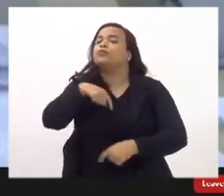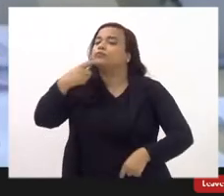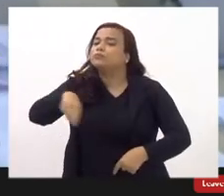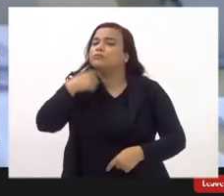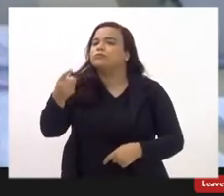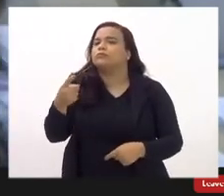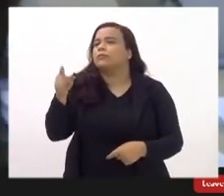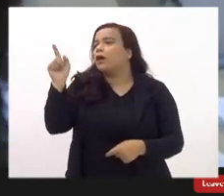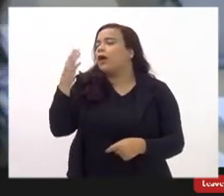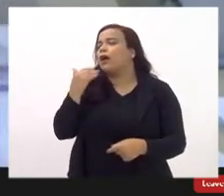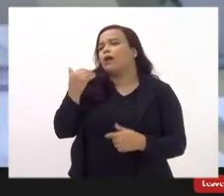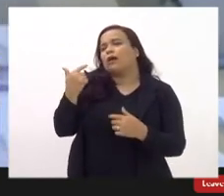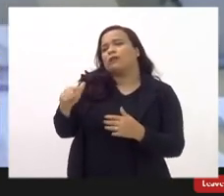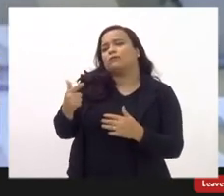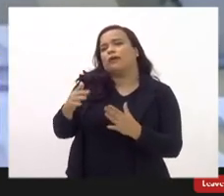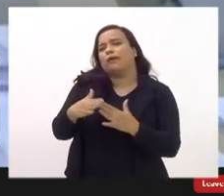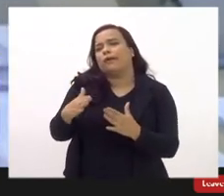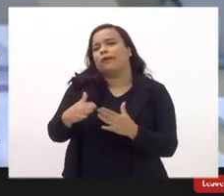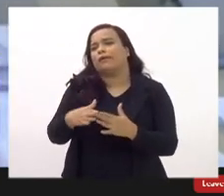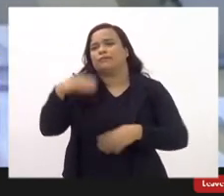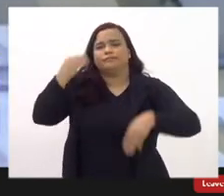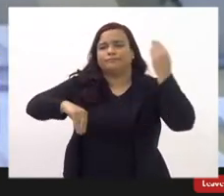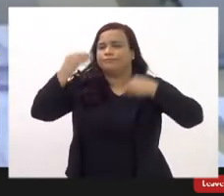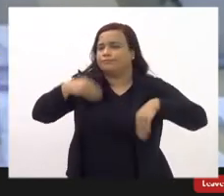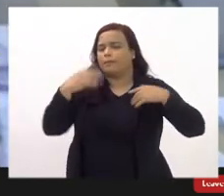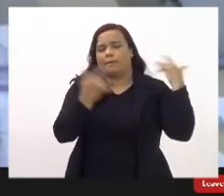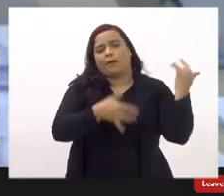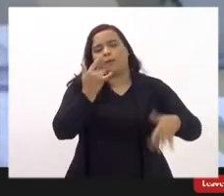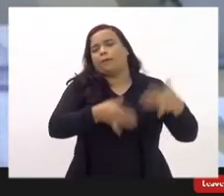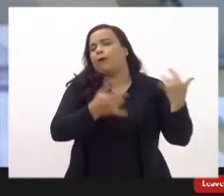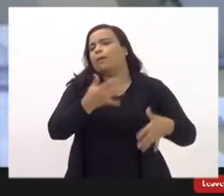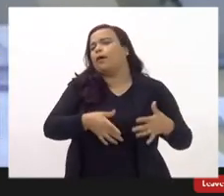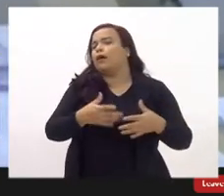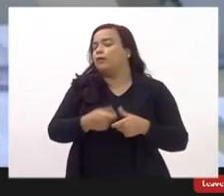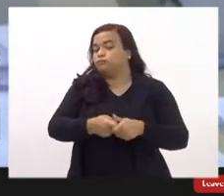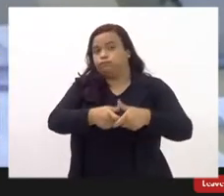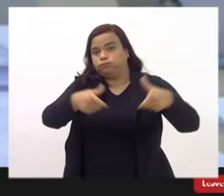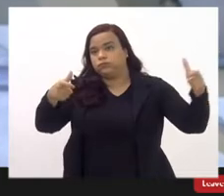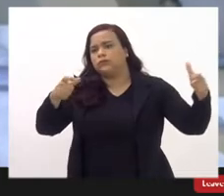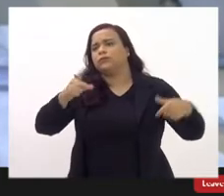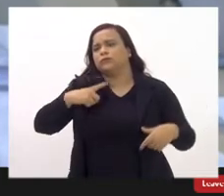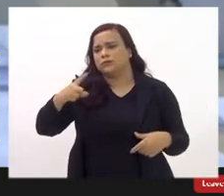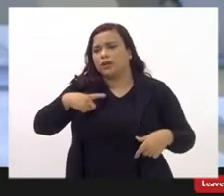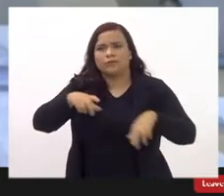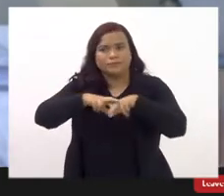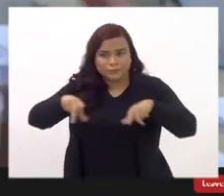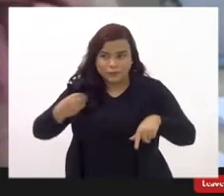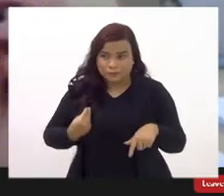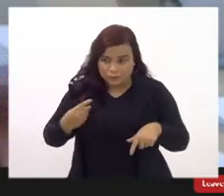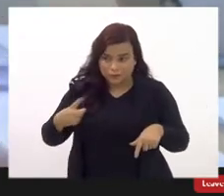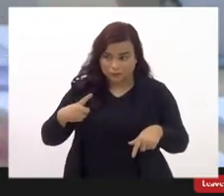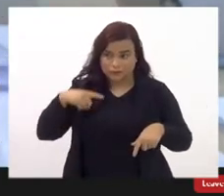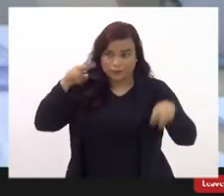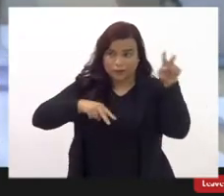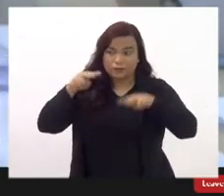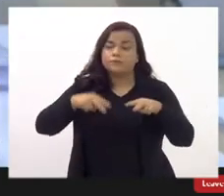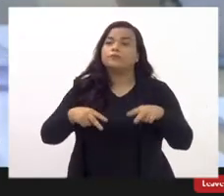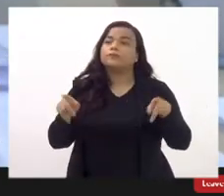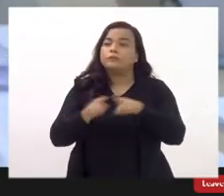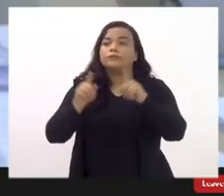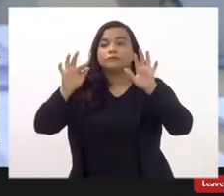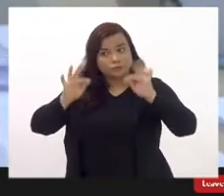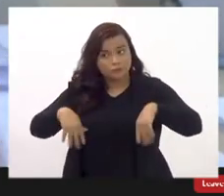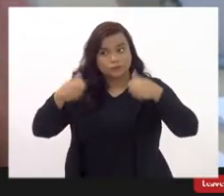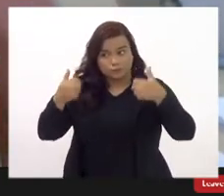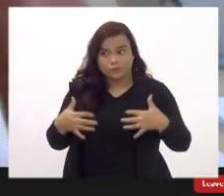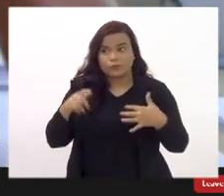comer e não consegue vir à aula, a evasão escolar estando altíssima, com todas as situações que a gente está vivendo. Para finalizar, eu só